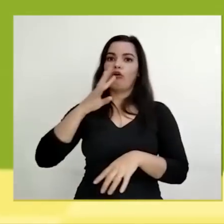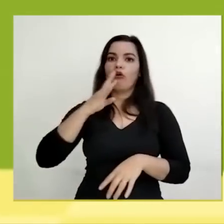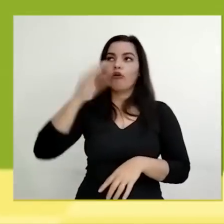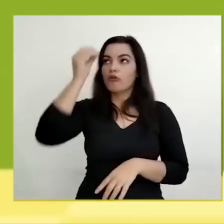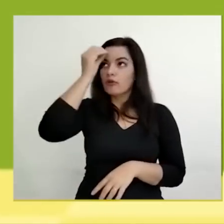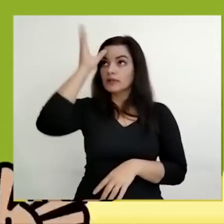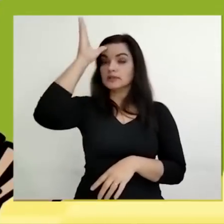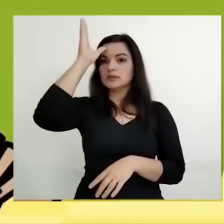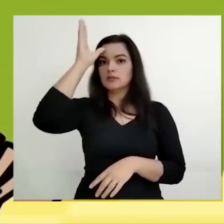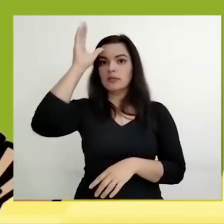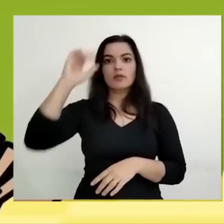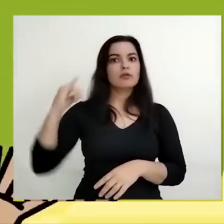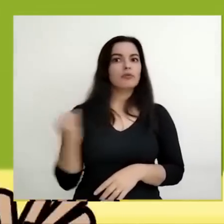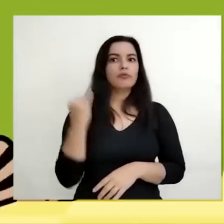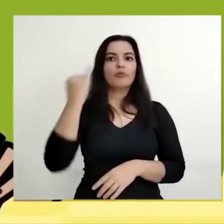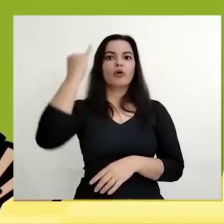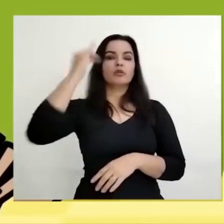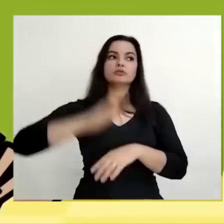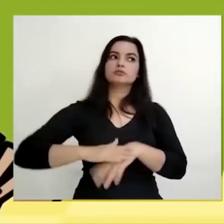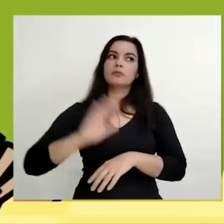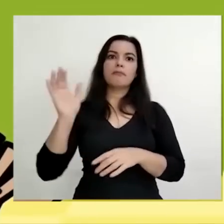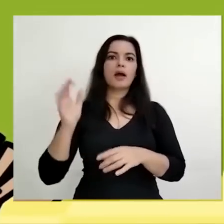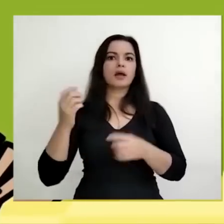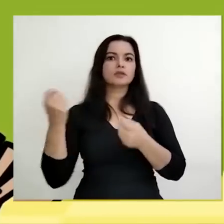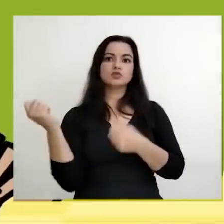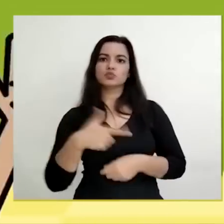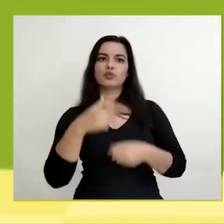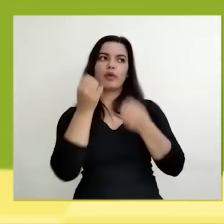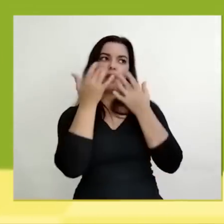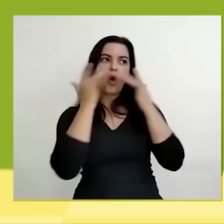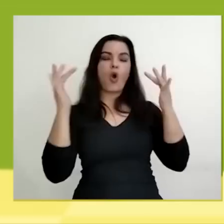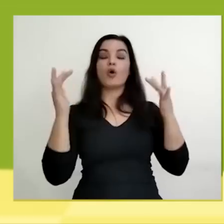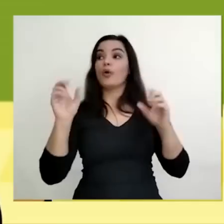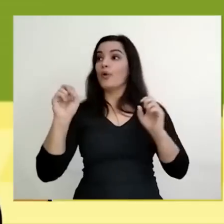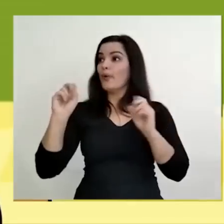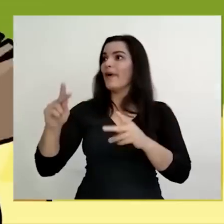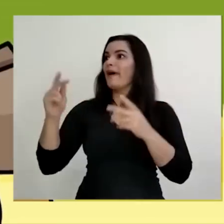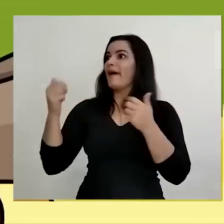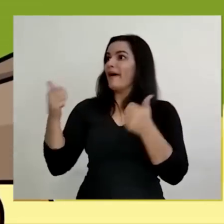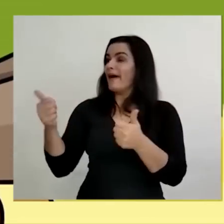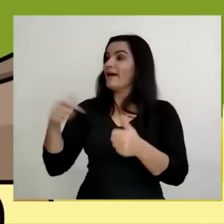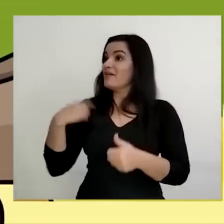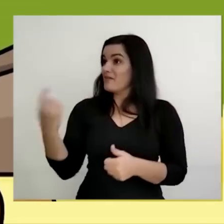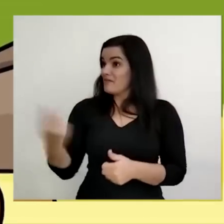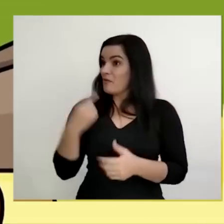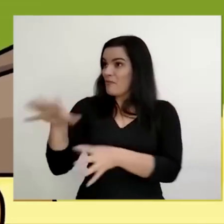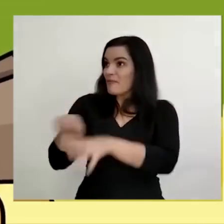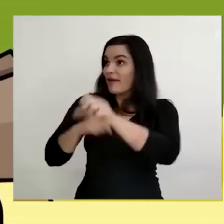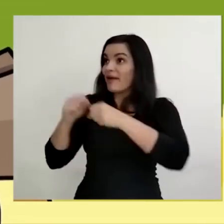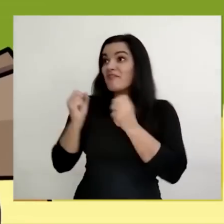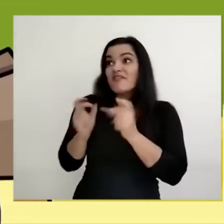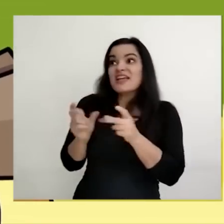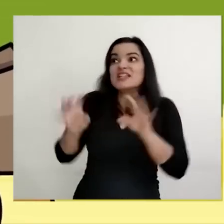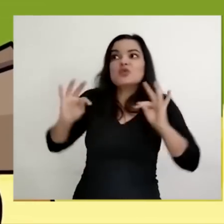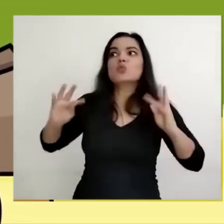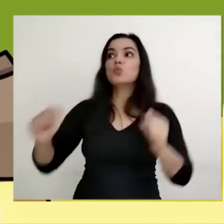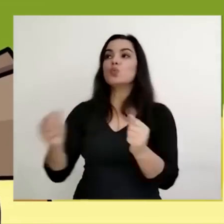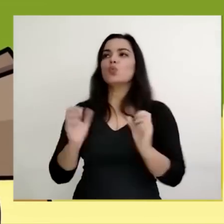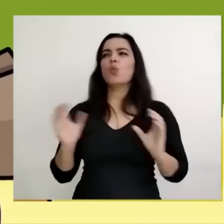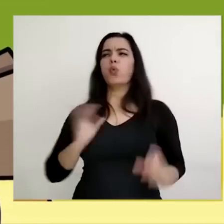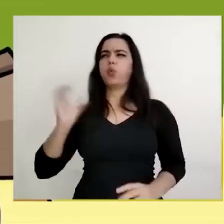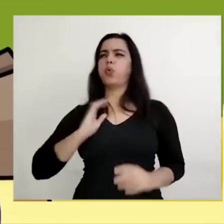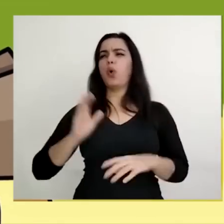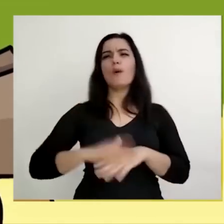mesmo? Então vamos vender o navio e essa papelada e ficar muito ricos. Não, Juca. Os restos do navio e